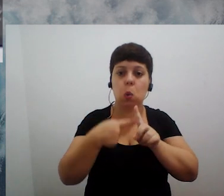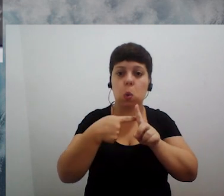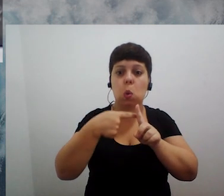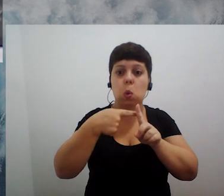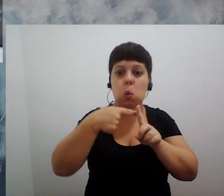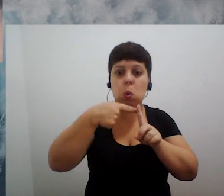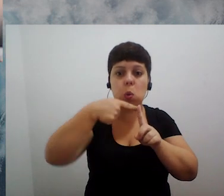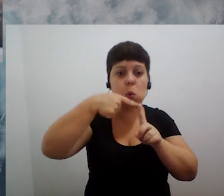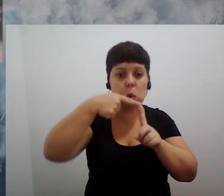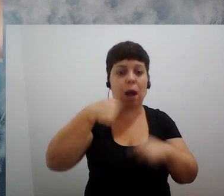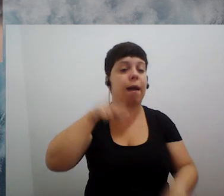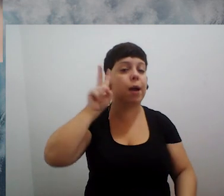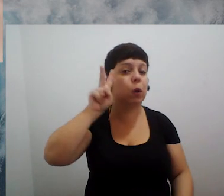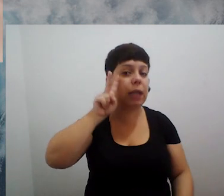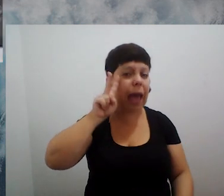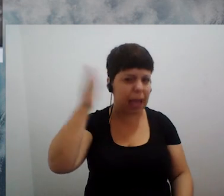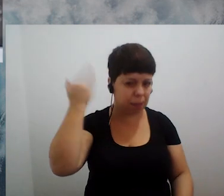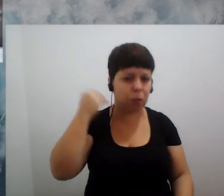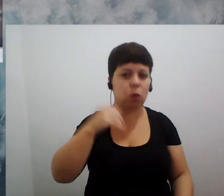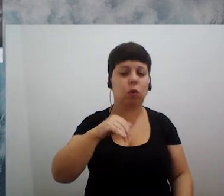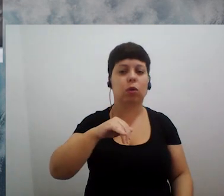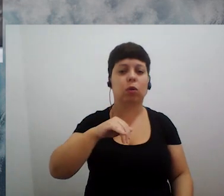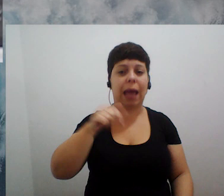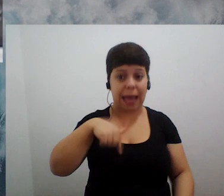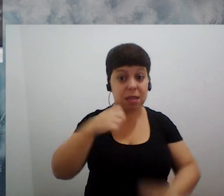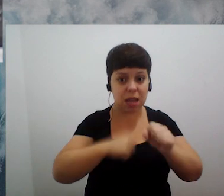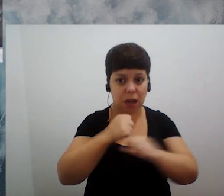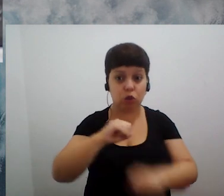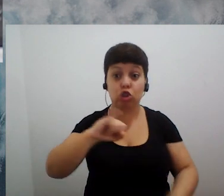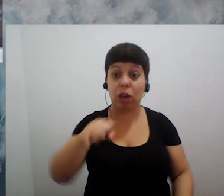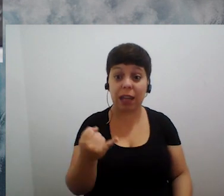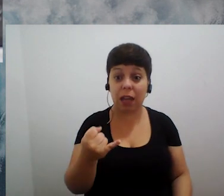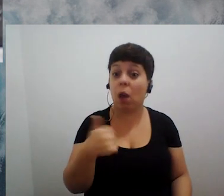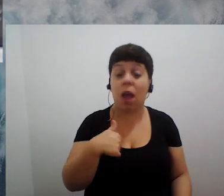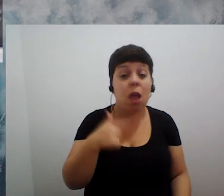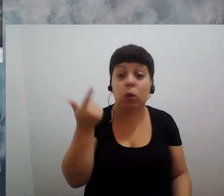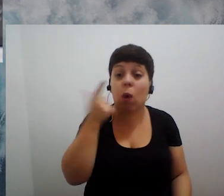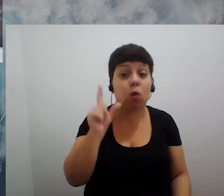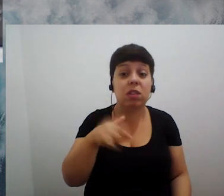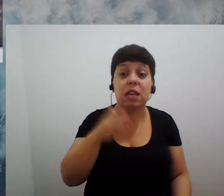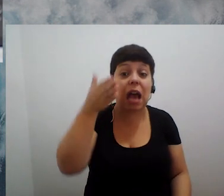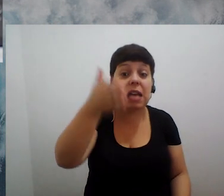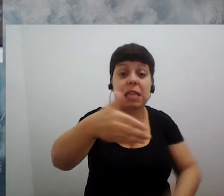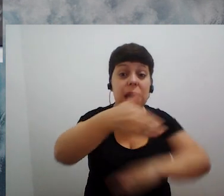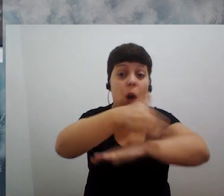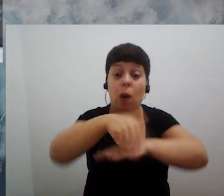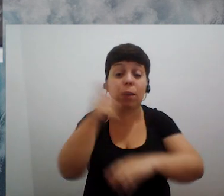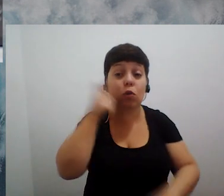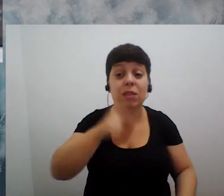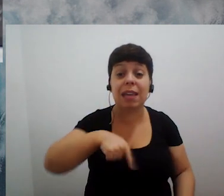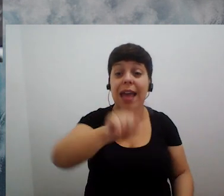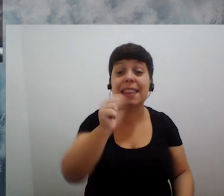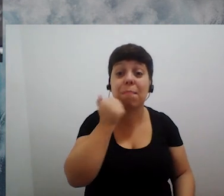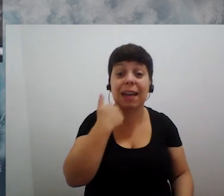ano que passa, aqui fica muito, muito, muito quente. Eu lembro que em janeiro desse ano, cara, eu não conseguia